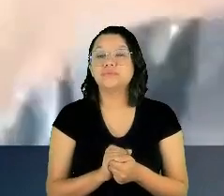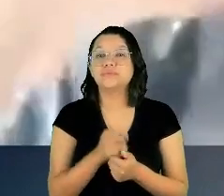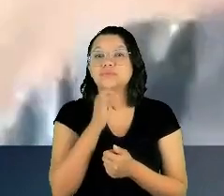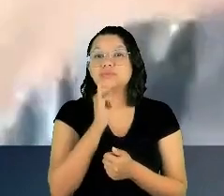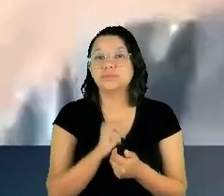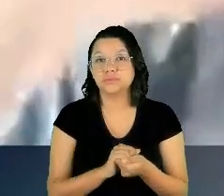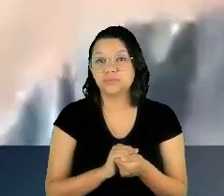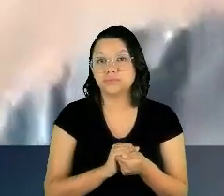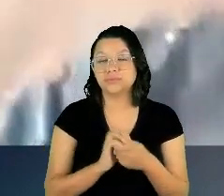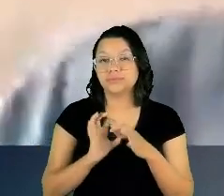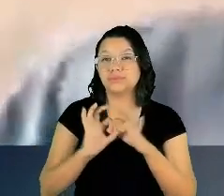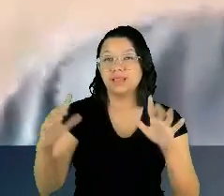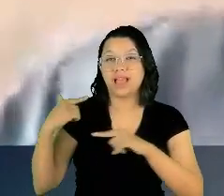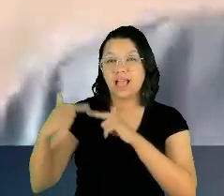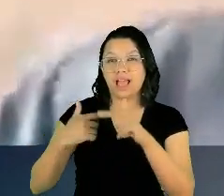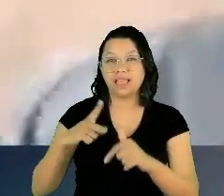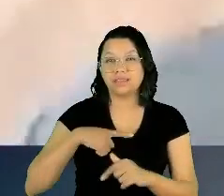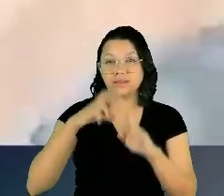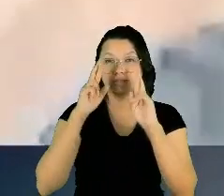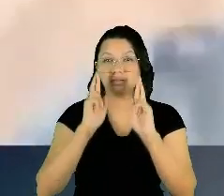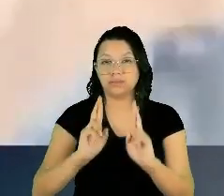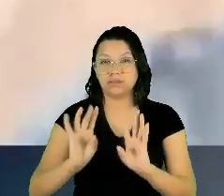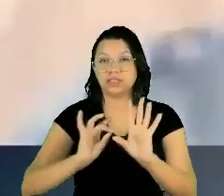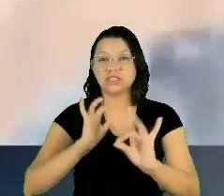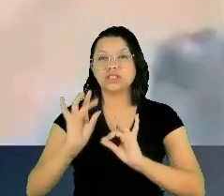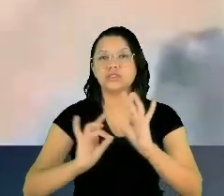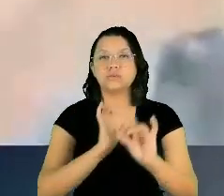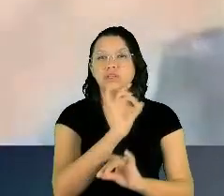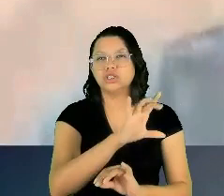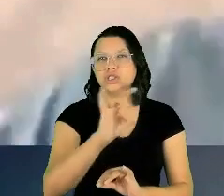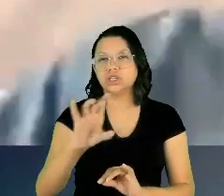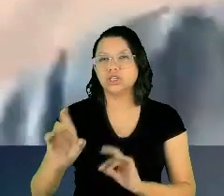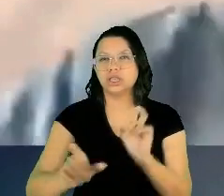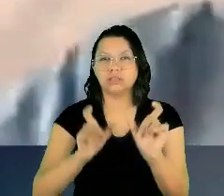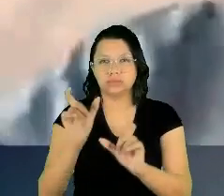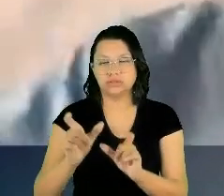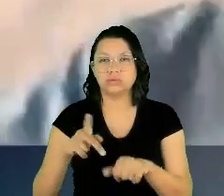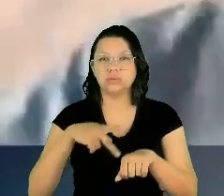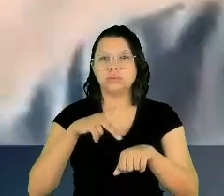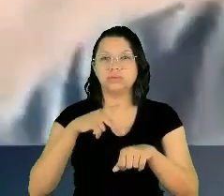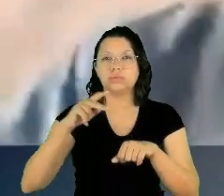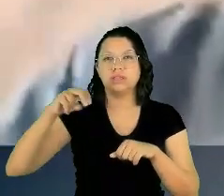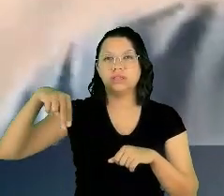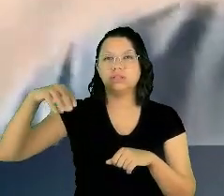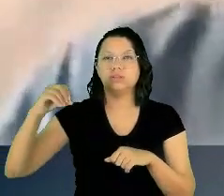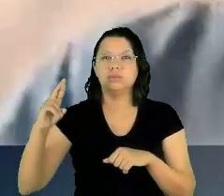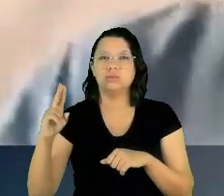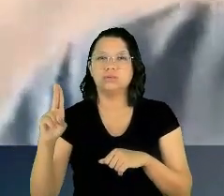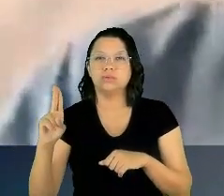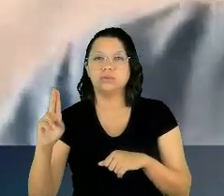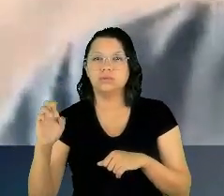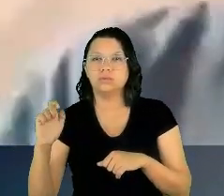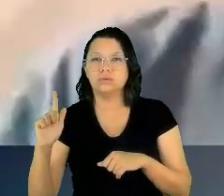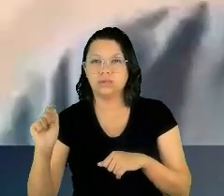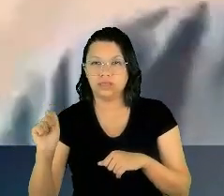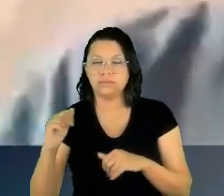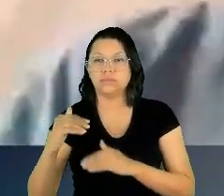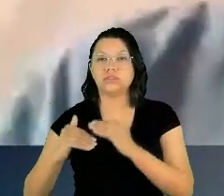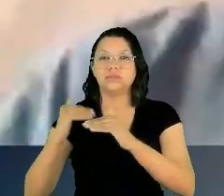Então, aí, por exemplo, no liberalismo clássico, há um respeito às preferências. Num país como a Noruega, que